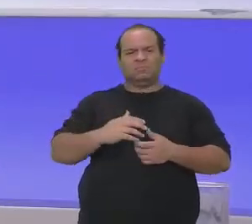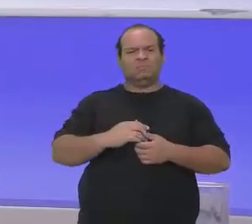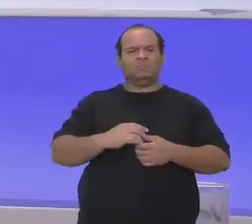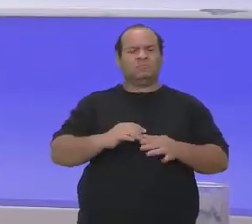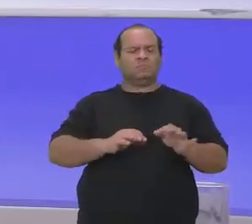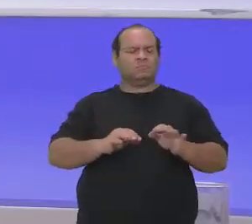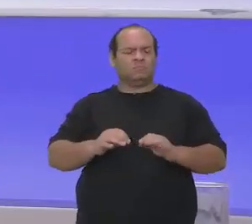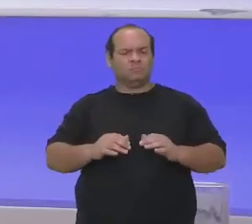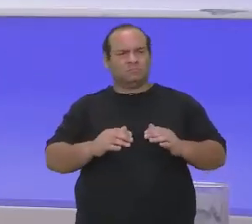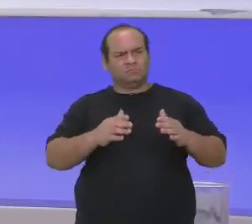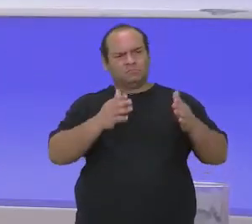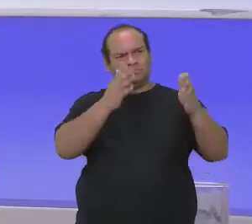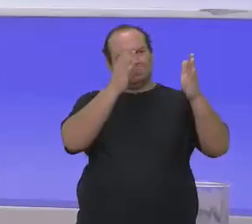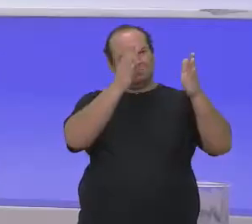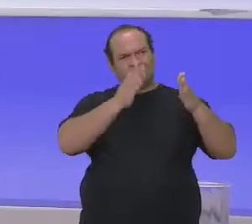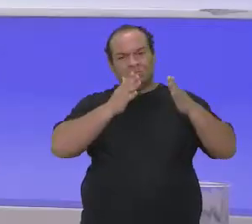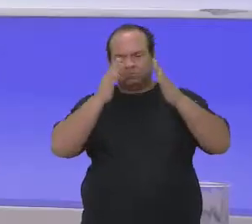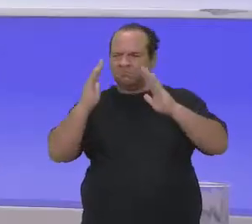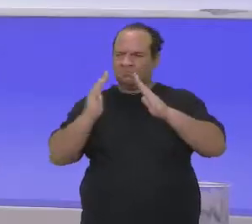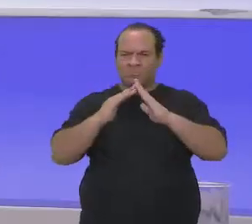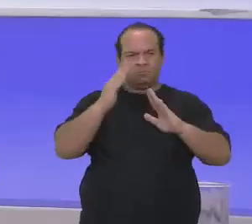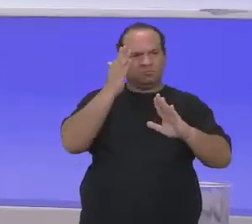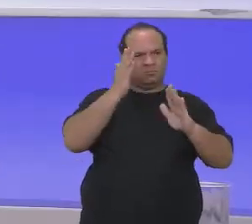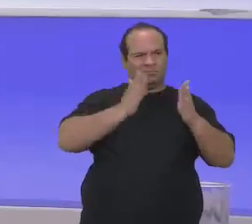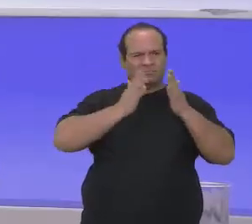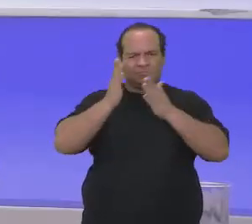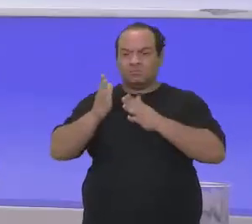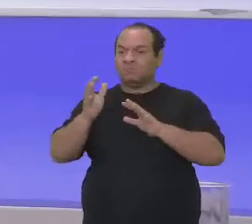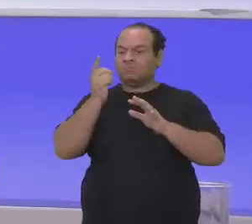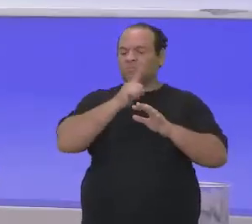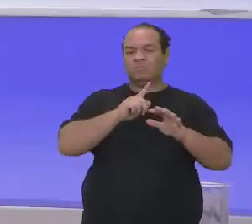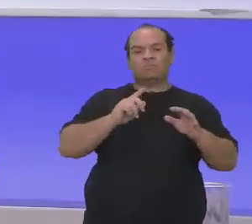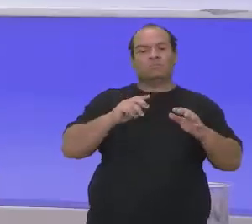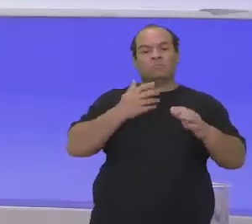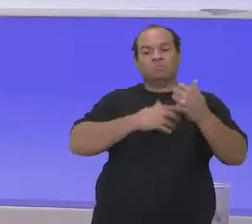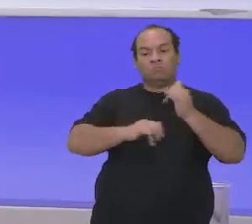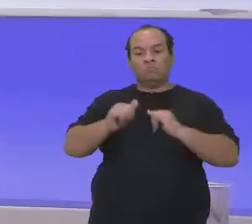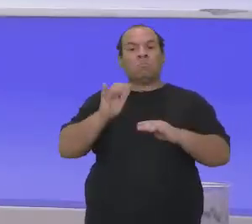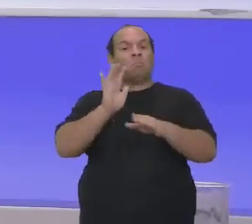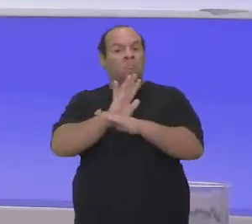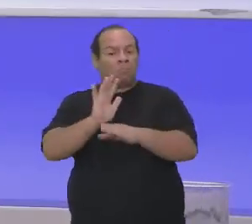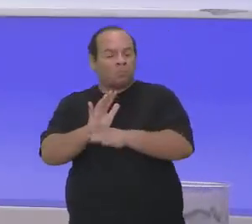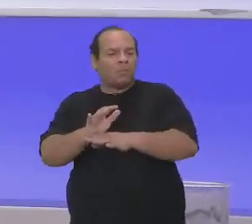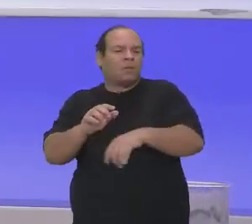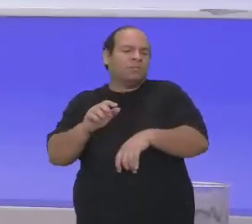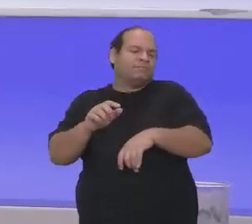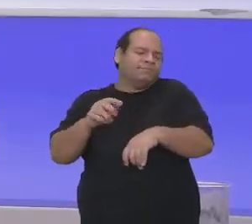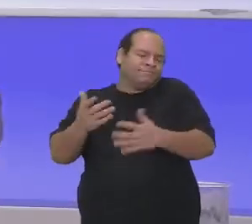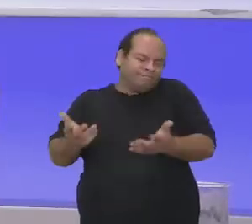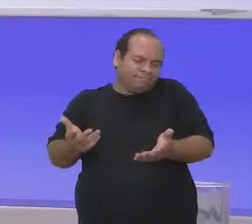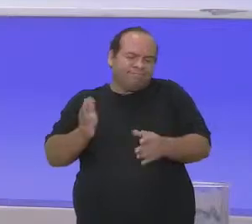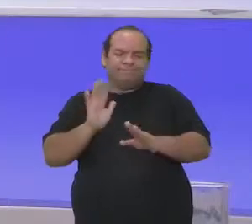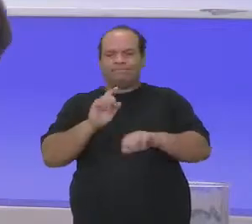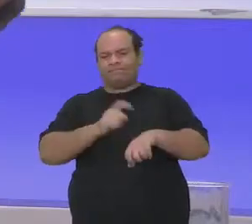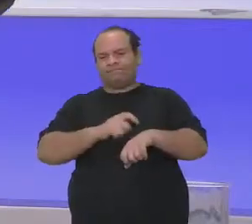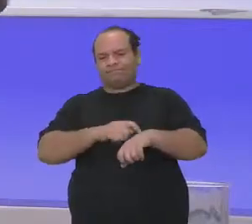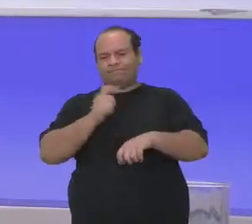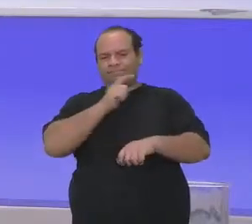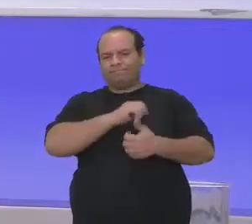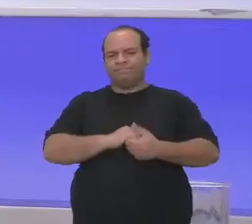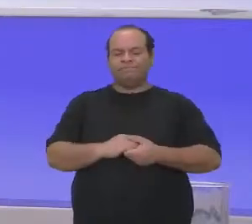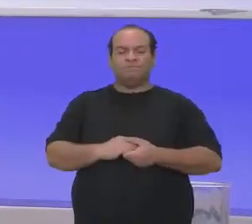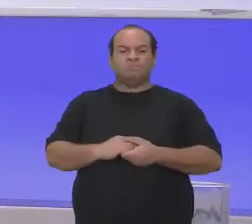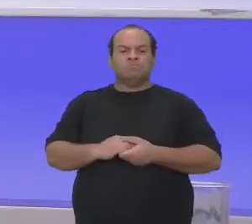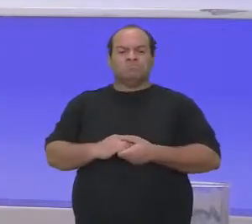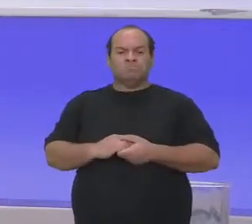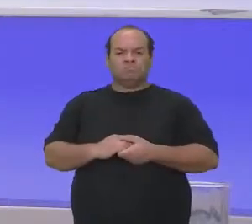em lugares, né, dentro dos grandes centros, para que elas gerem energia conforme a necessidade que tem